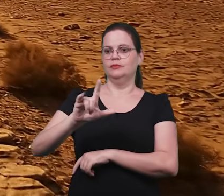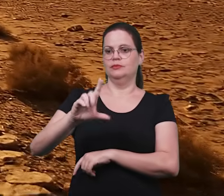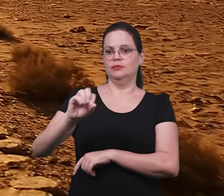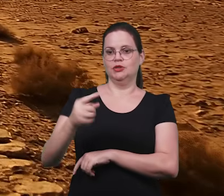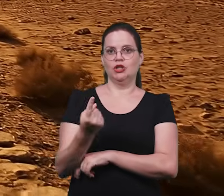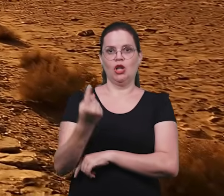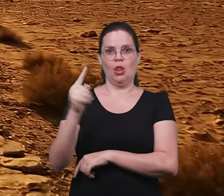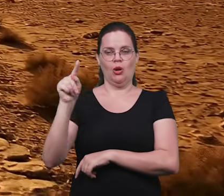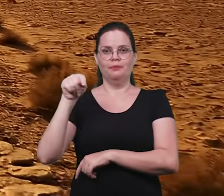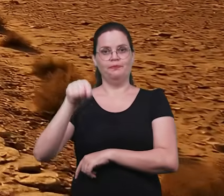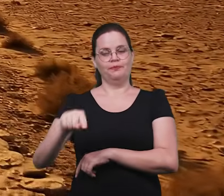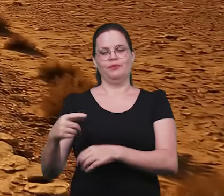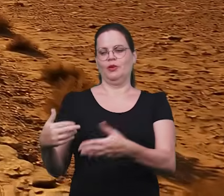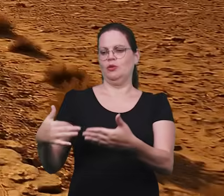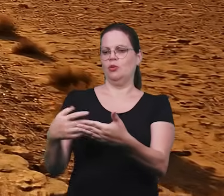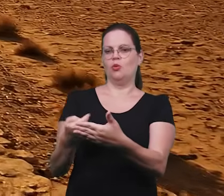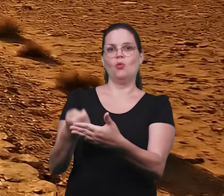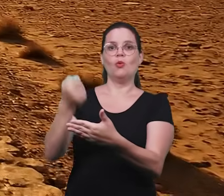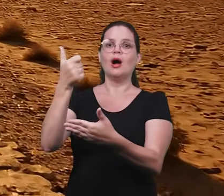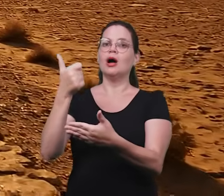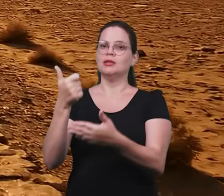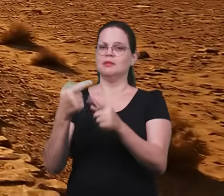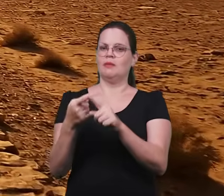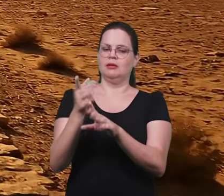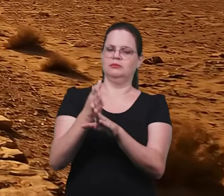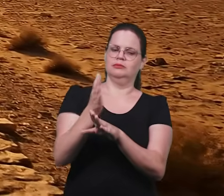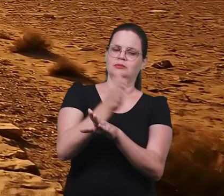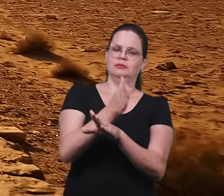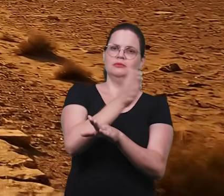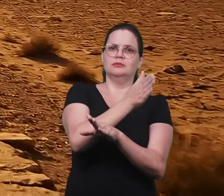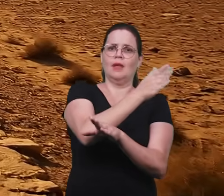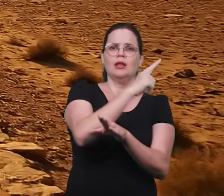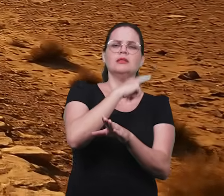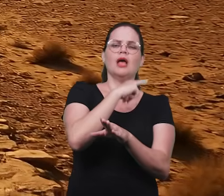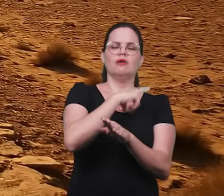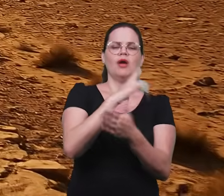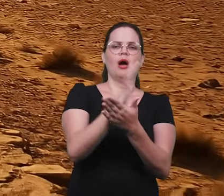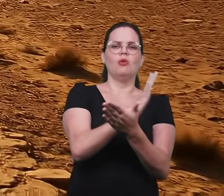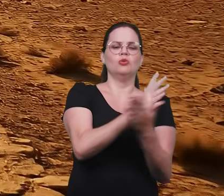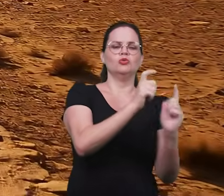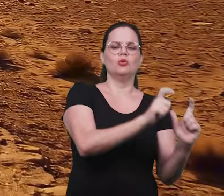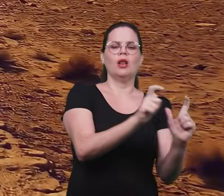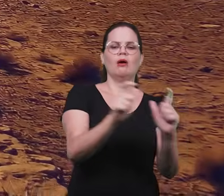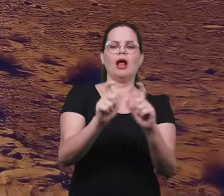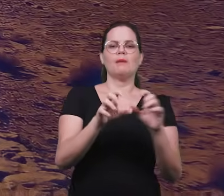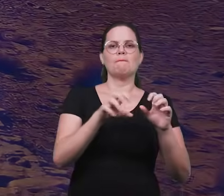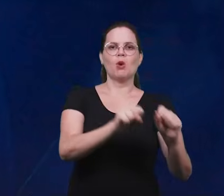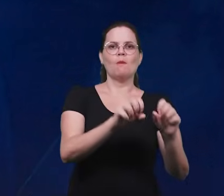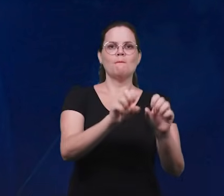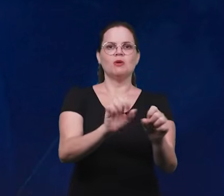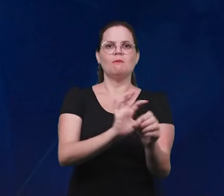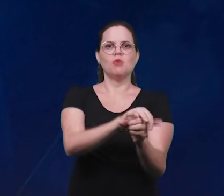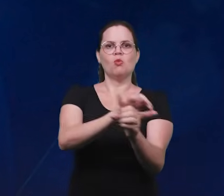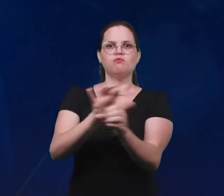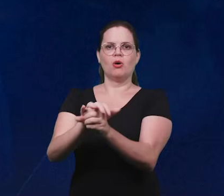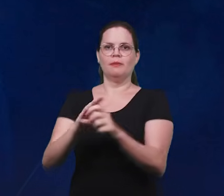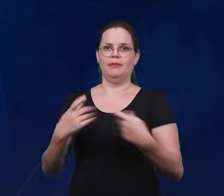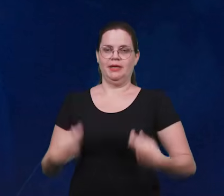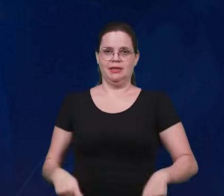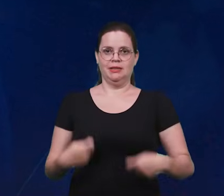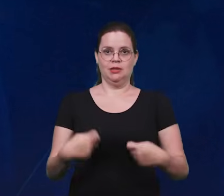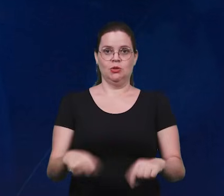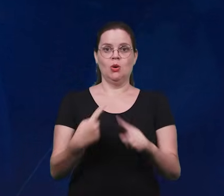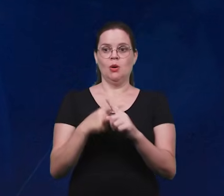Israel. Porém, até lá, muitas terras ainda serão possuídas. Este é o lugar